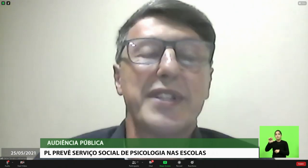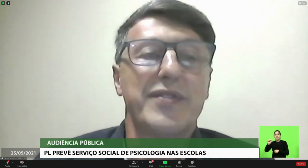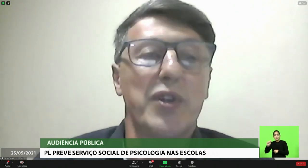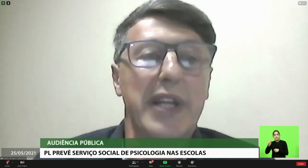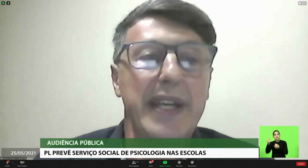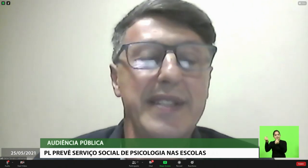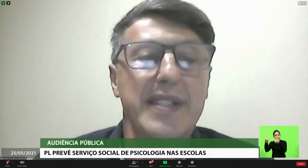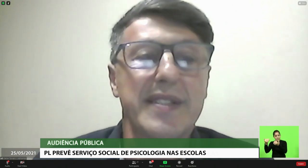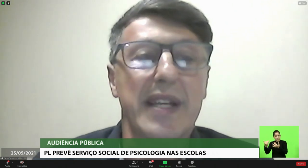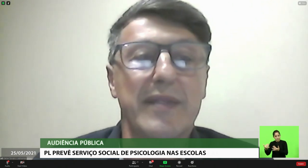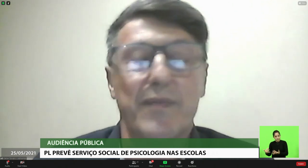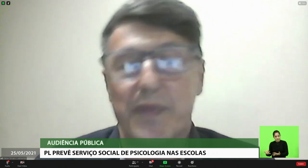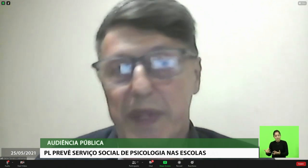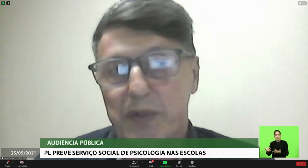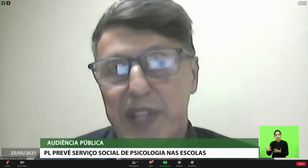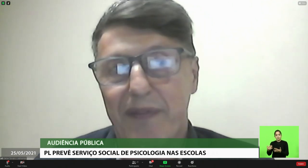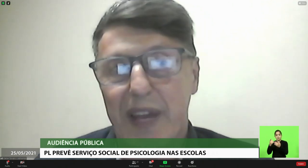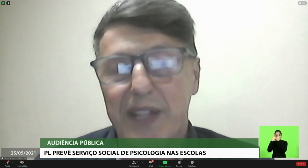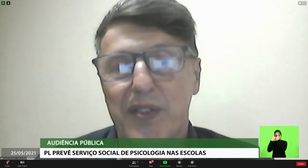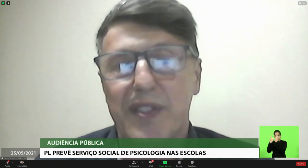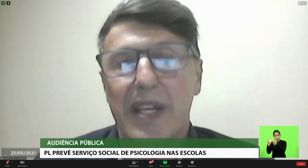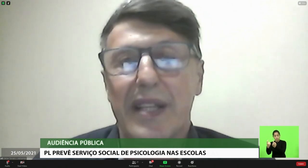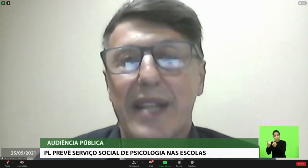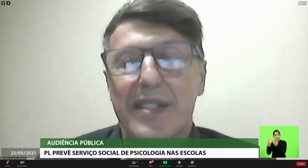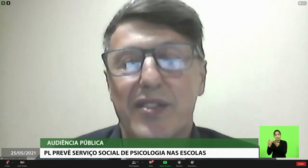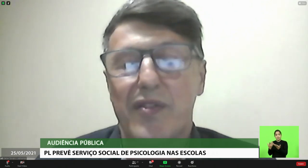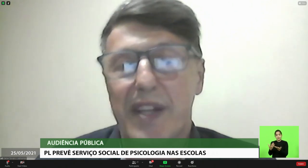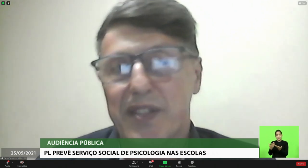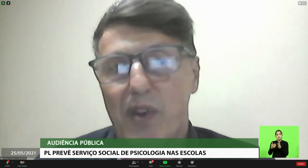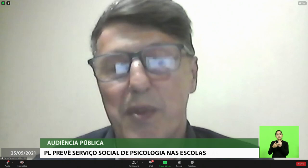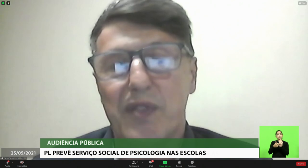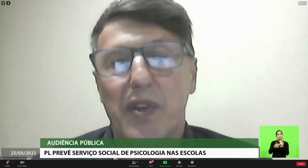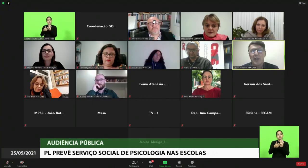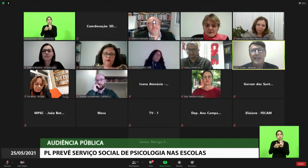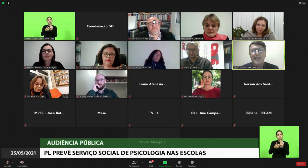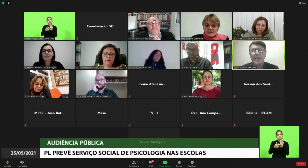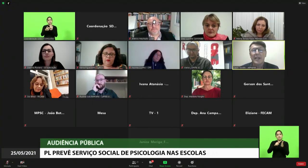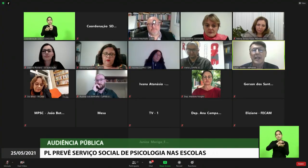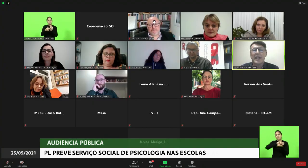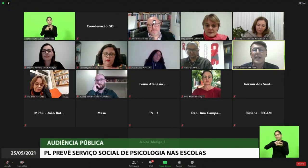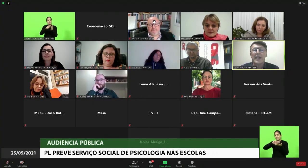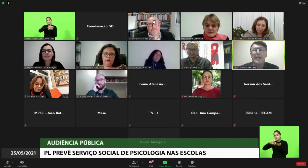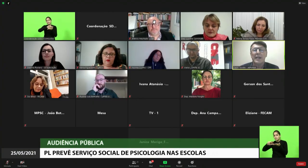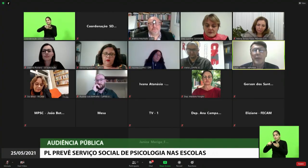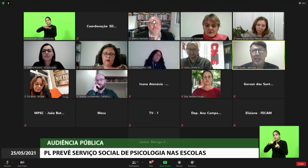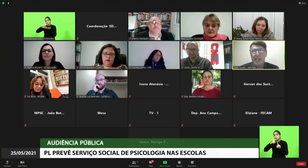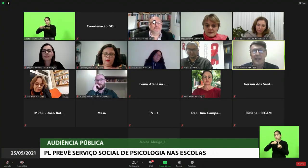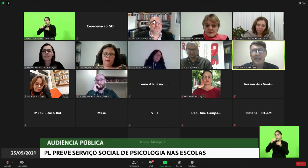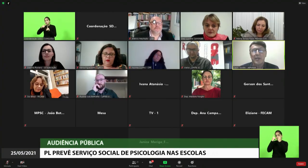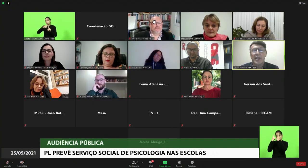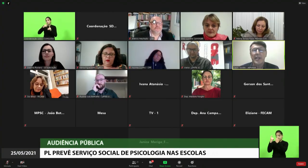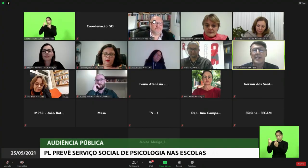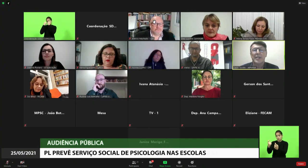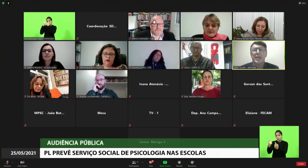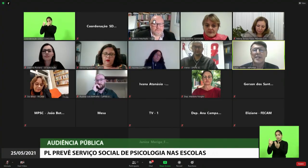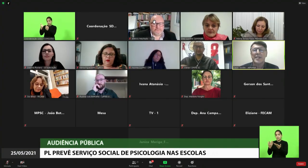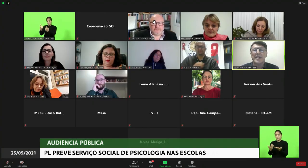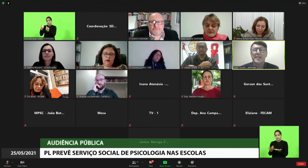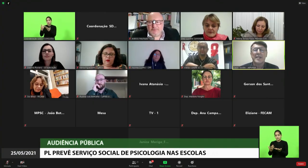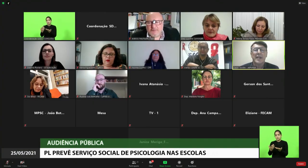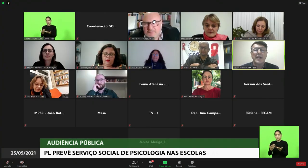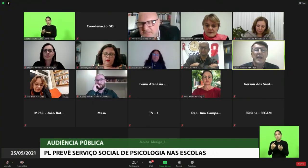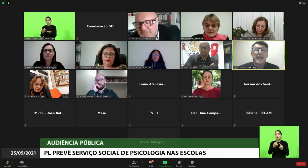a questão das violências, né, dos reflexos das diversas formas de violência que praticadas contra